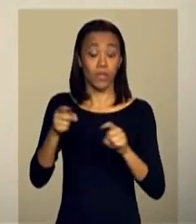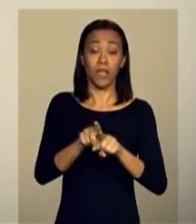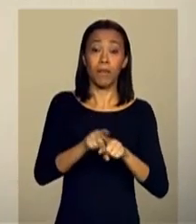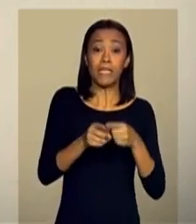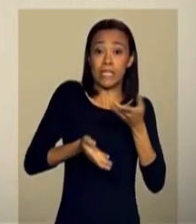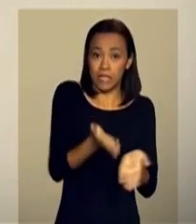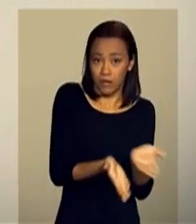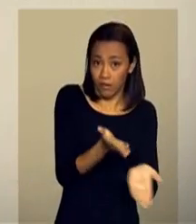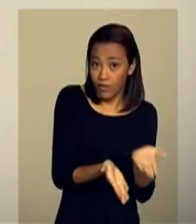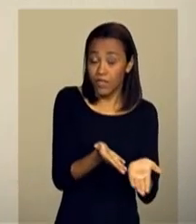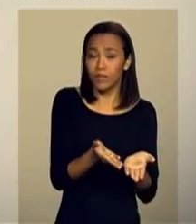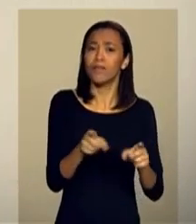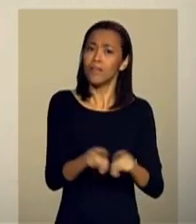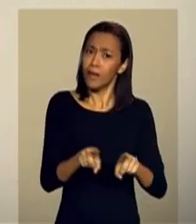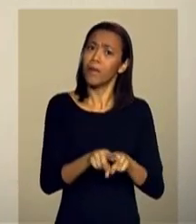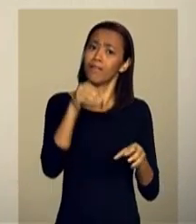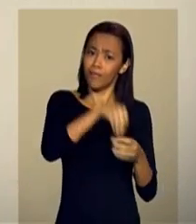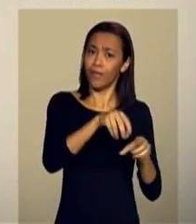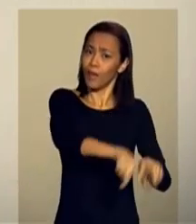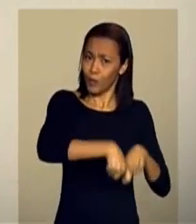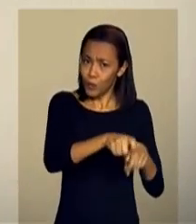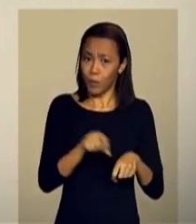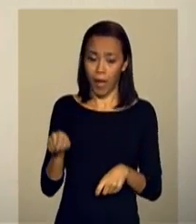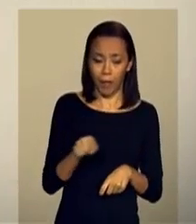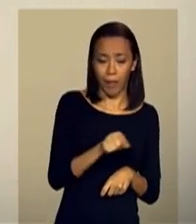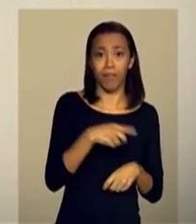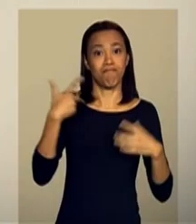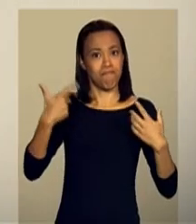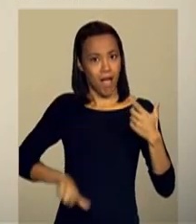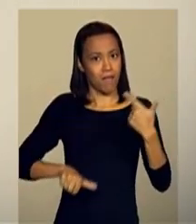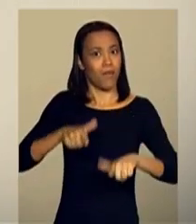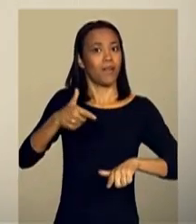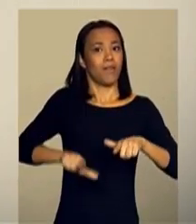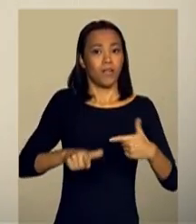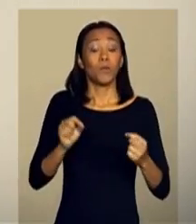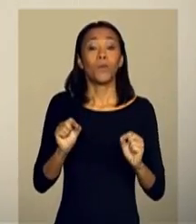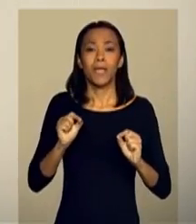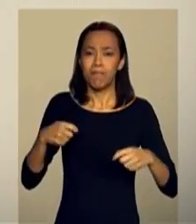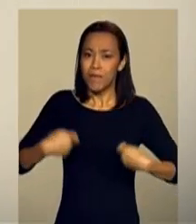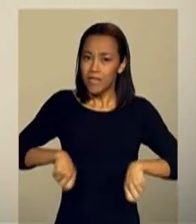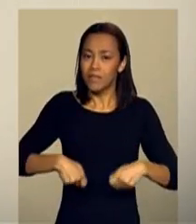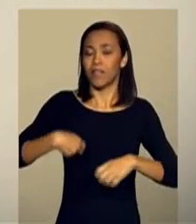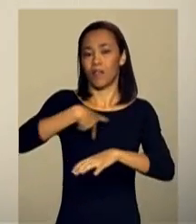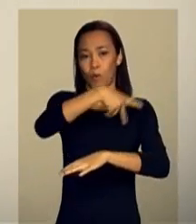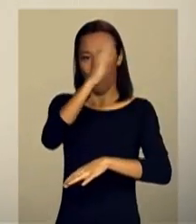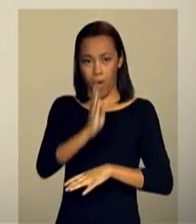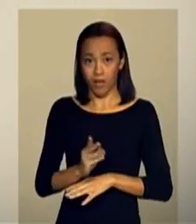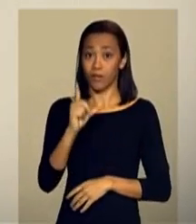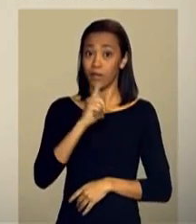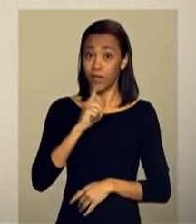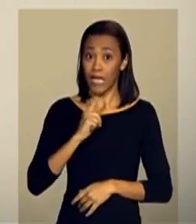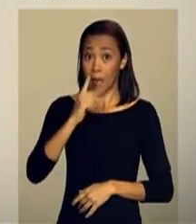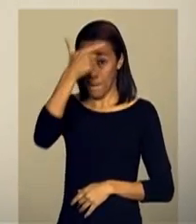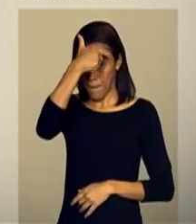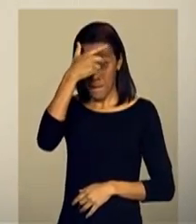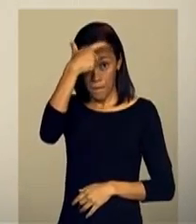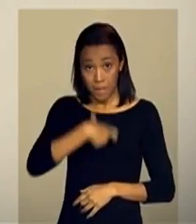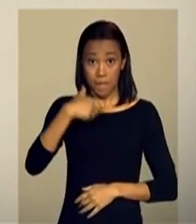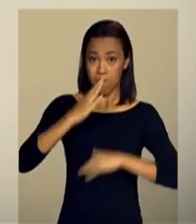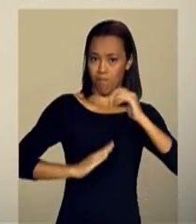serviços, como a própria agricultura. Cada vez mais será preciso que o Brasil tenha mão de obra